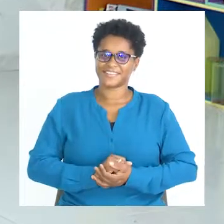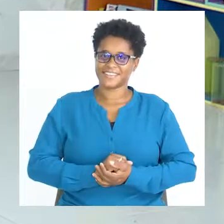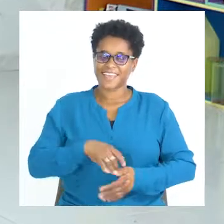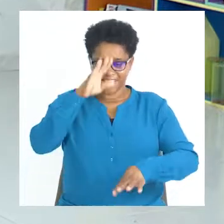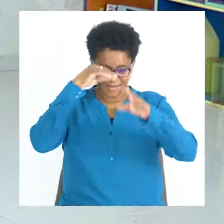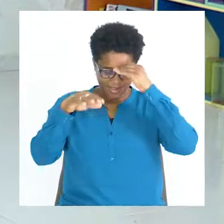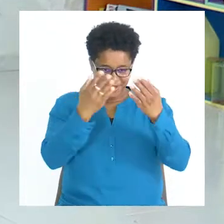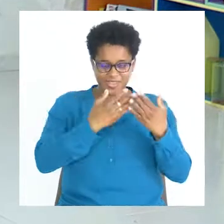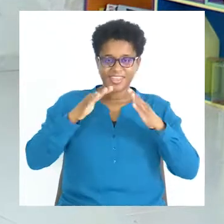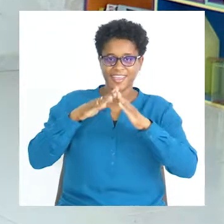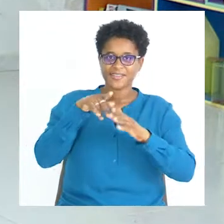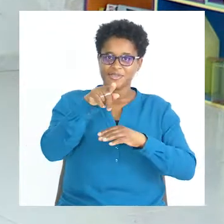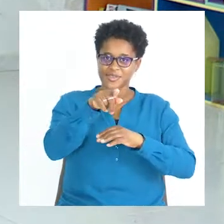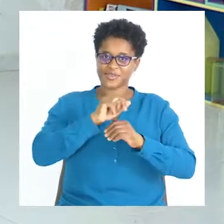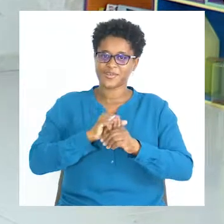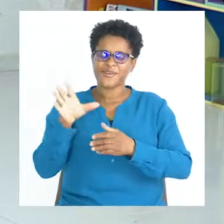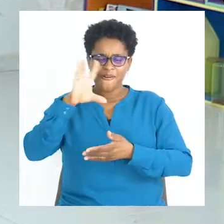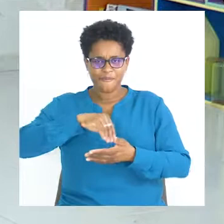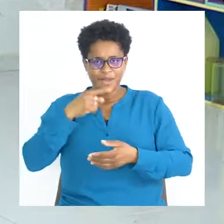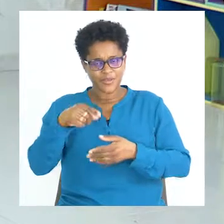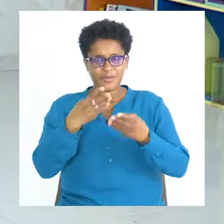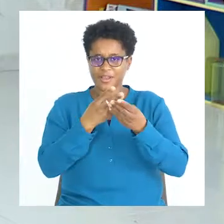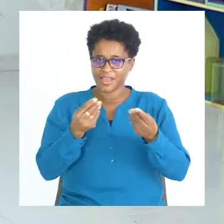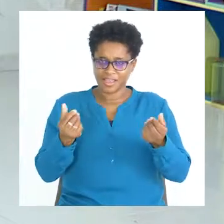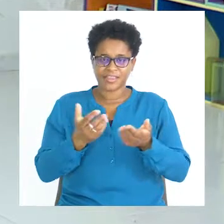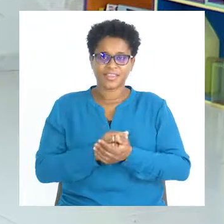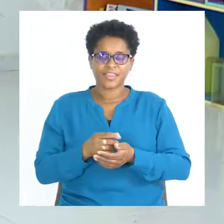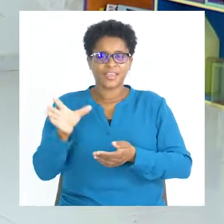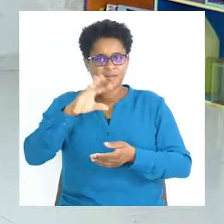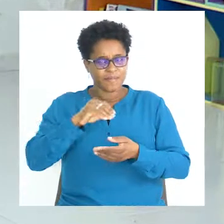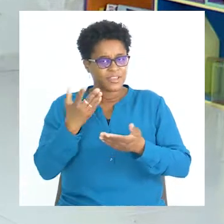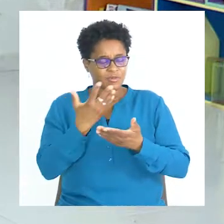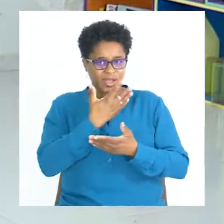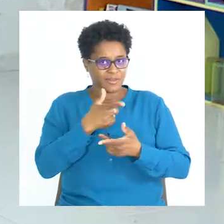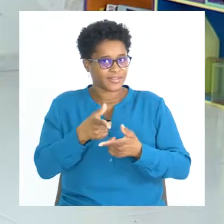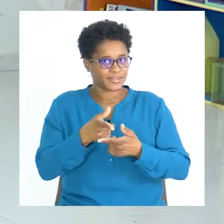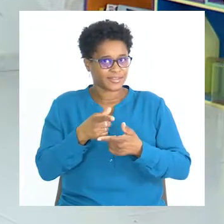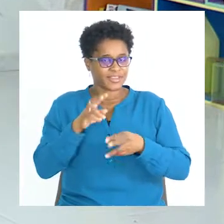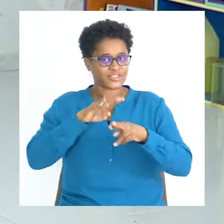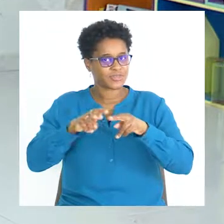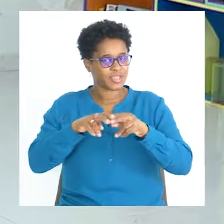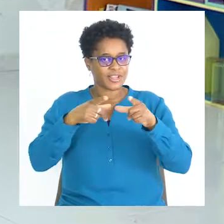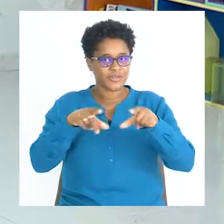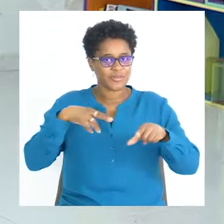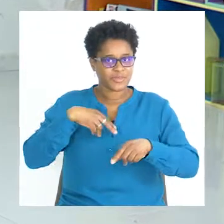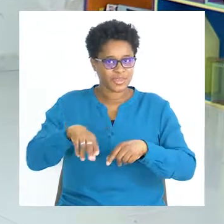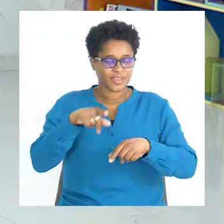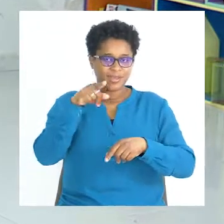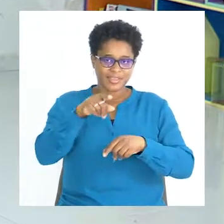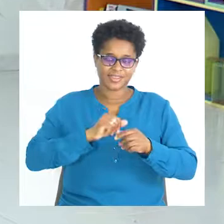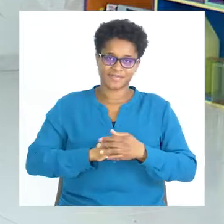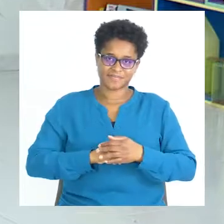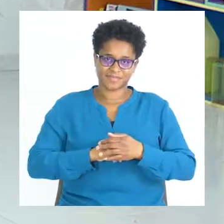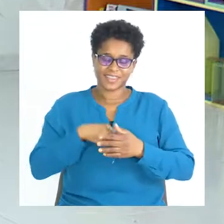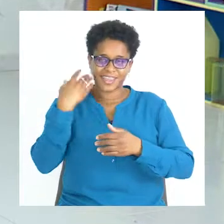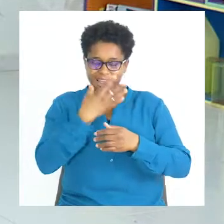Novamente, aprender e estudar em casa contigo, com mais um conteúdo, com mais uma matéria da disciplina da língua portuguesa